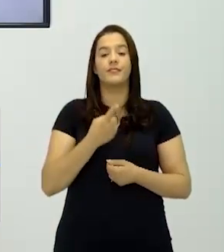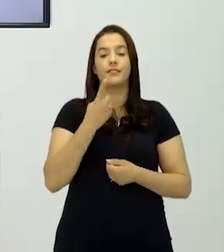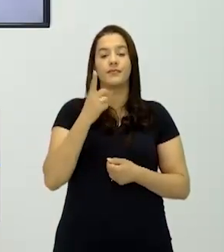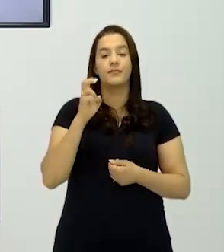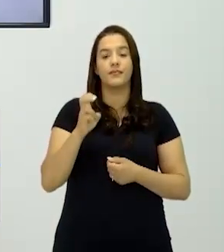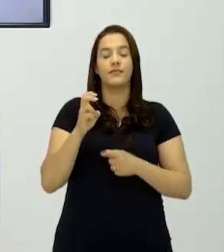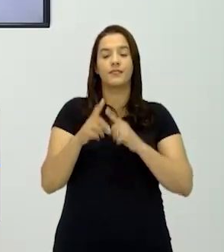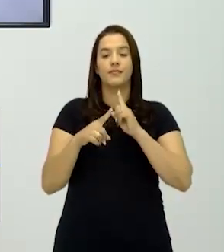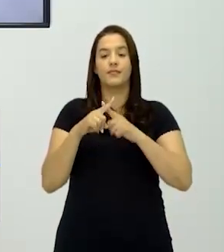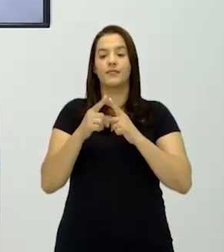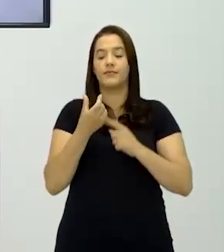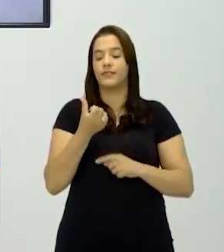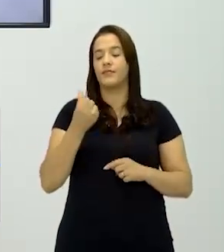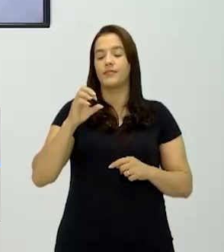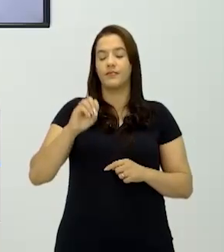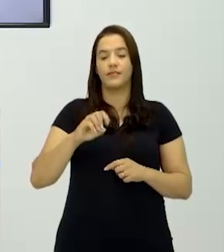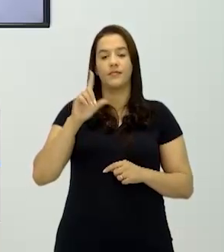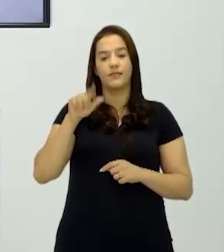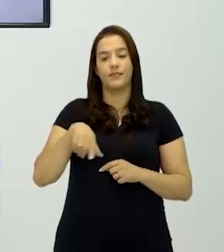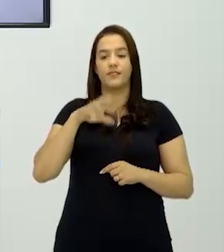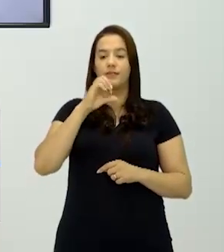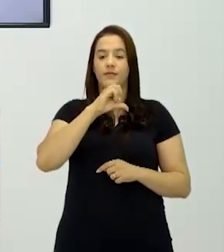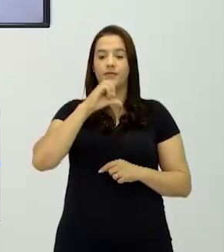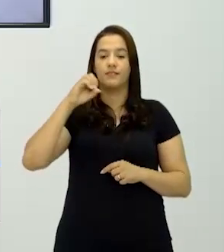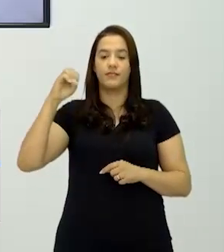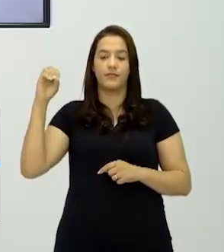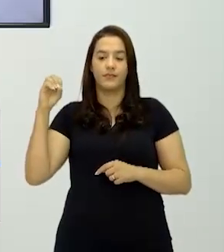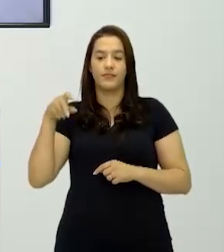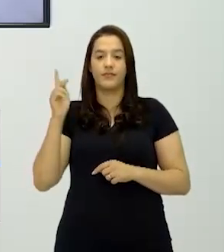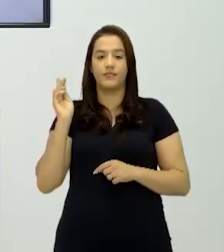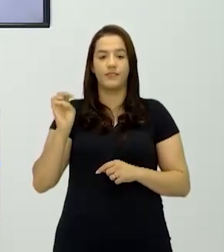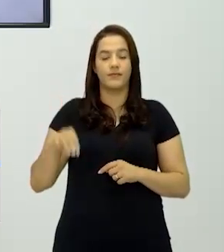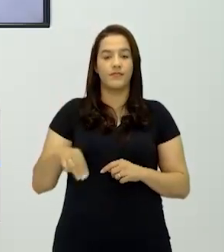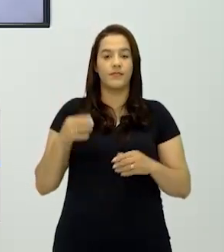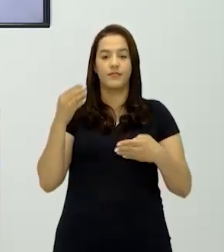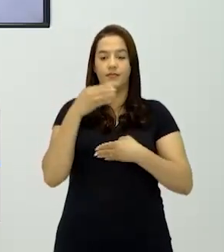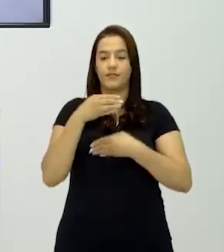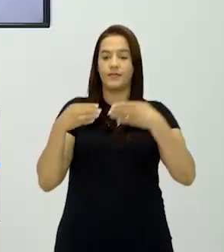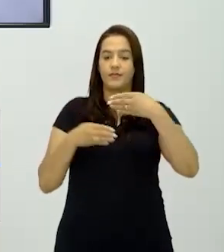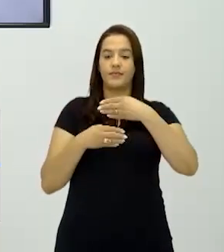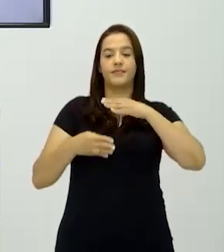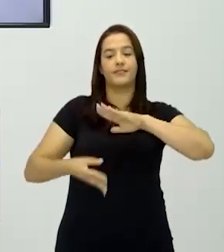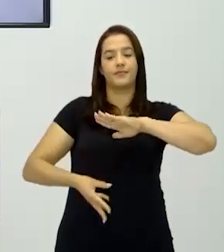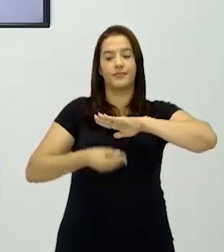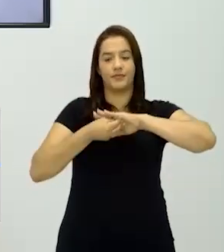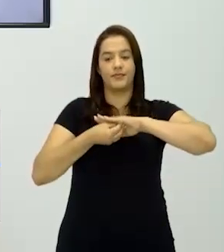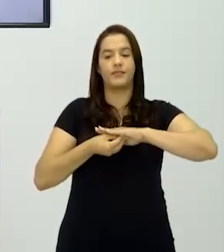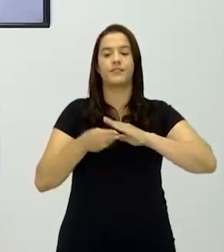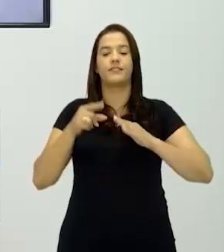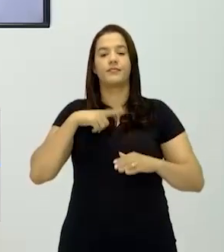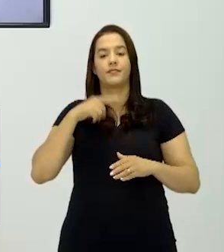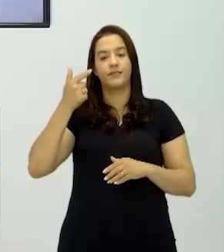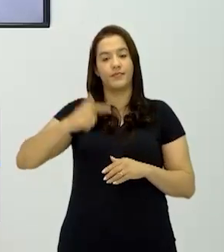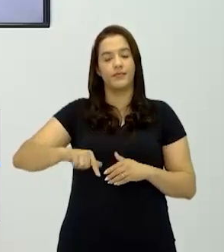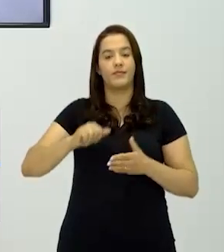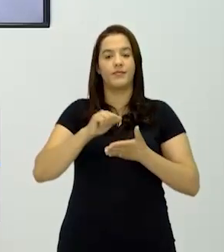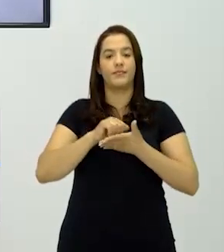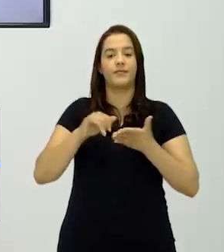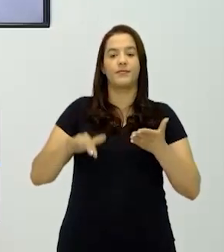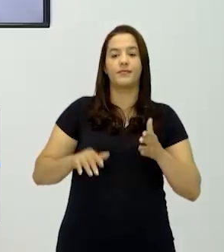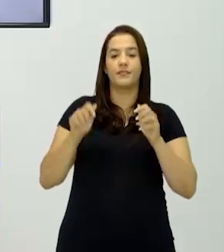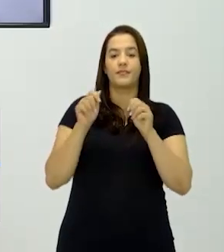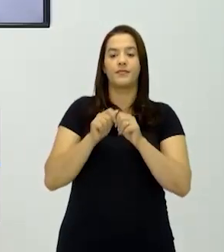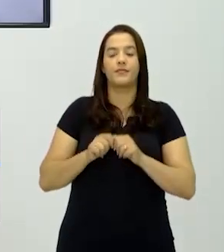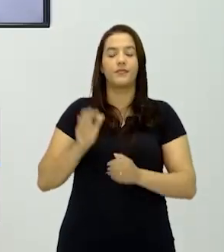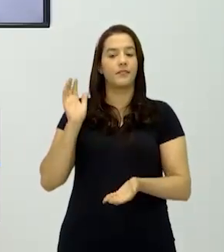60, 15/15, que deu 900 quilômetros. Esse material está no nosso repositório. Tem mais uma atividadezinha para ser